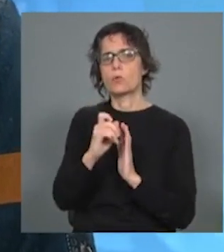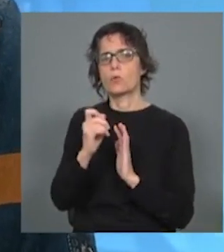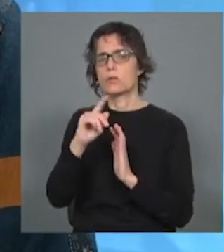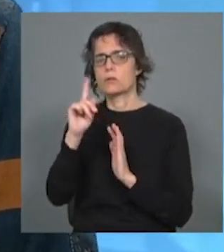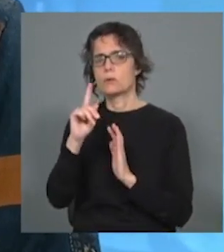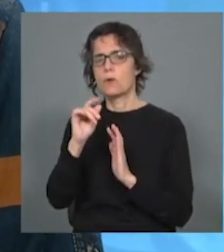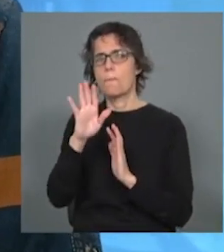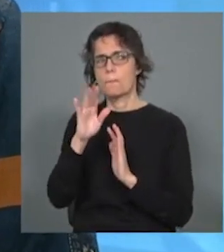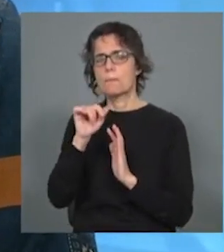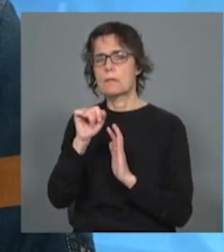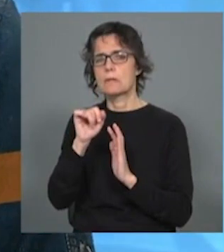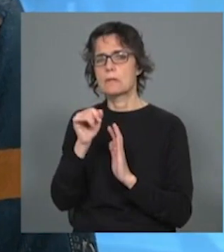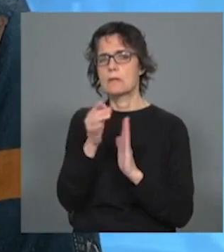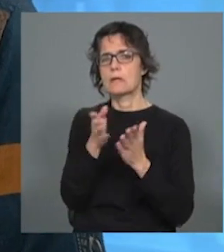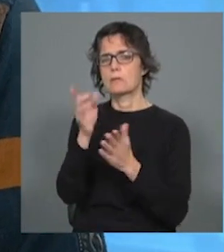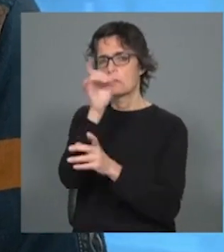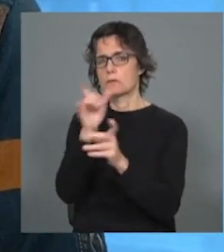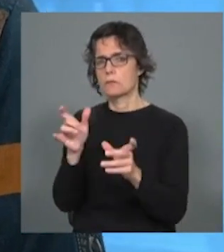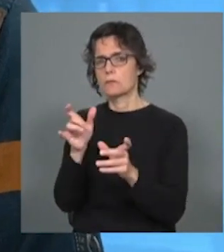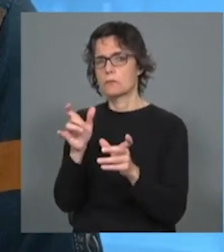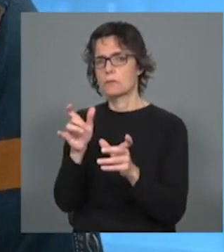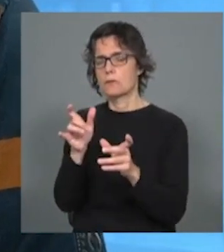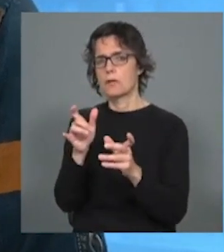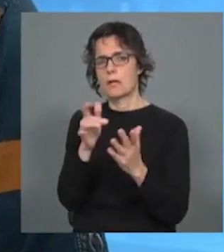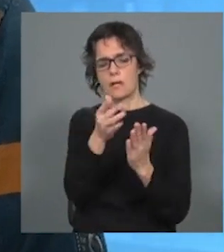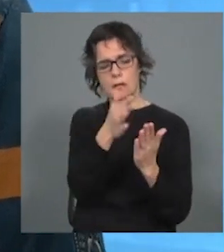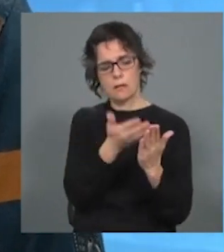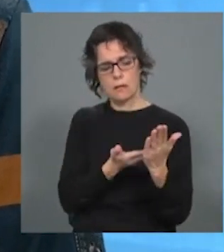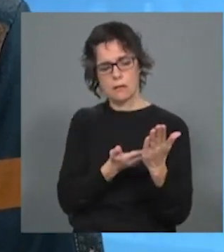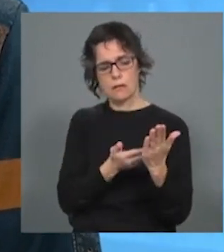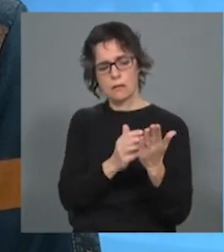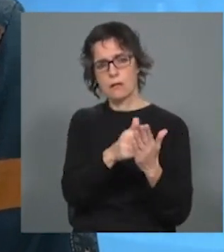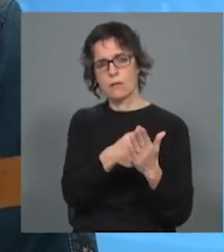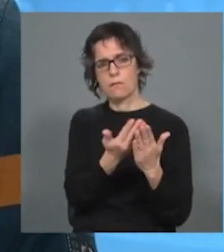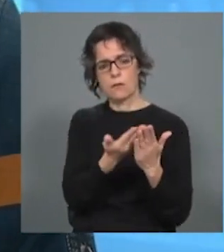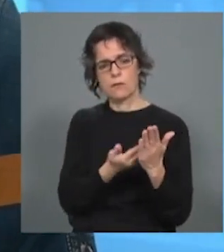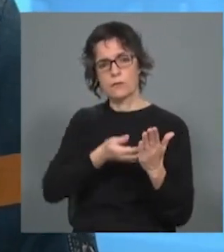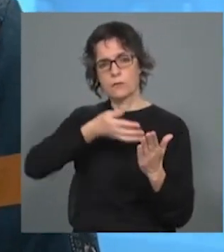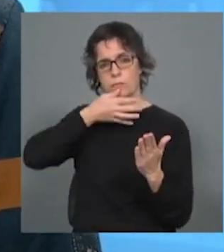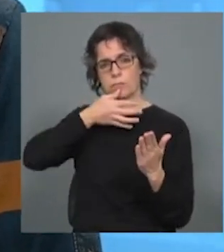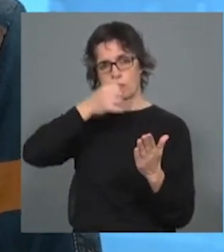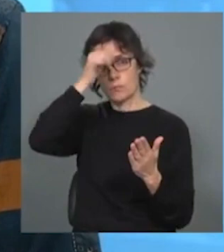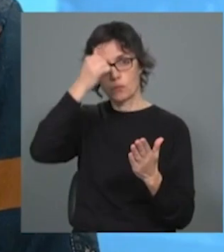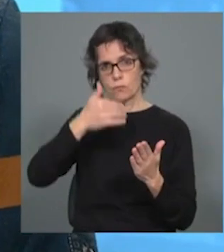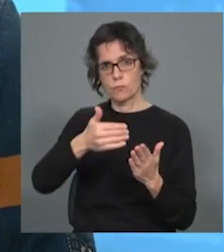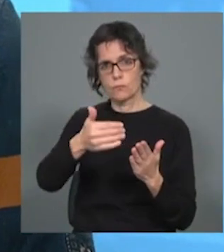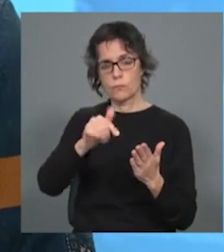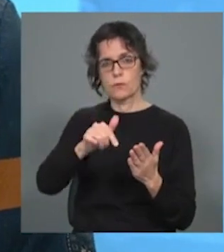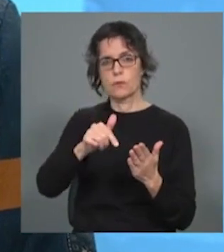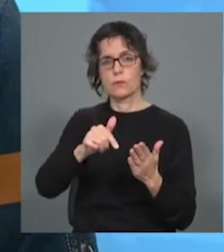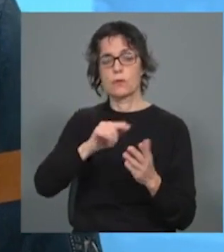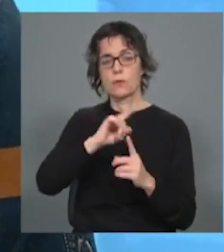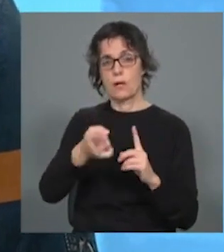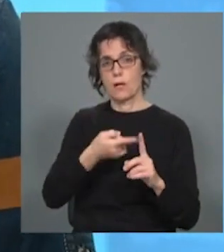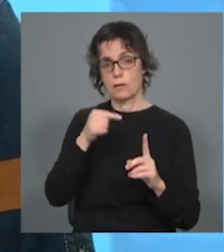pessoas a olhar a palavra do Evangelho de cada domingo, que este ano, no ano C,